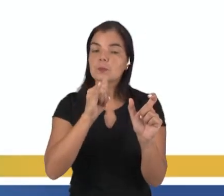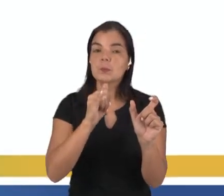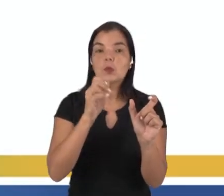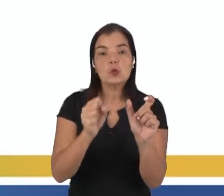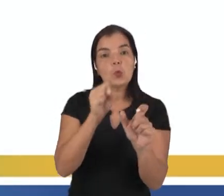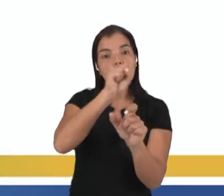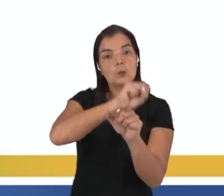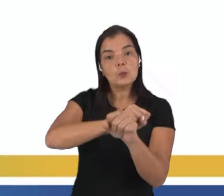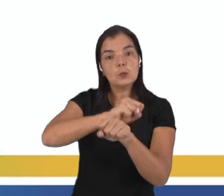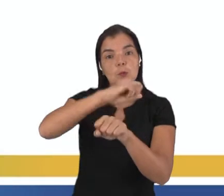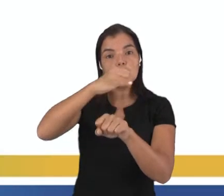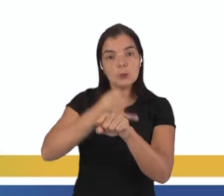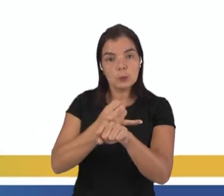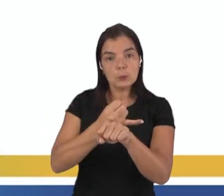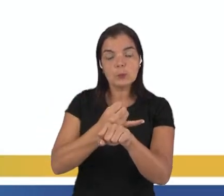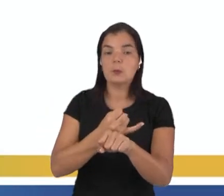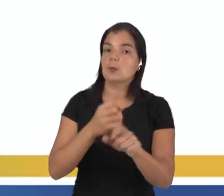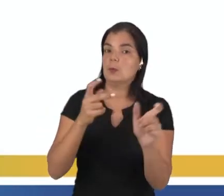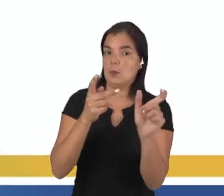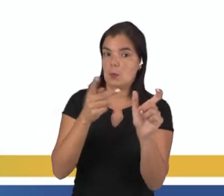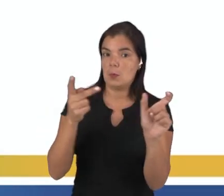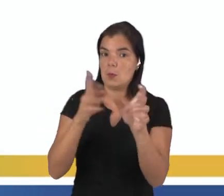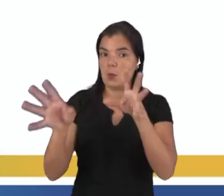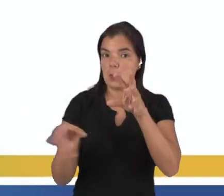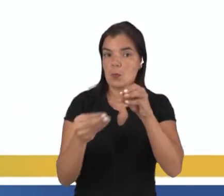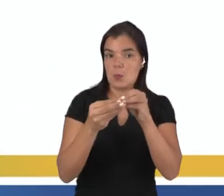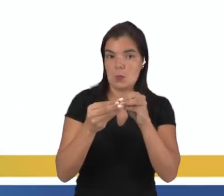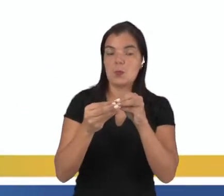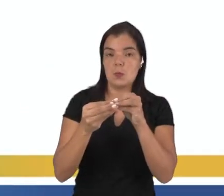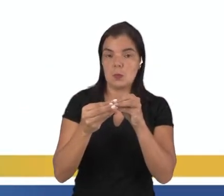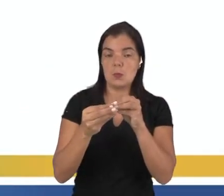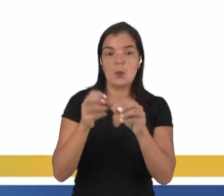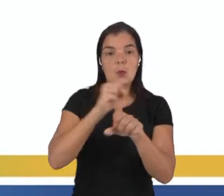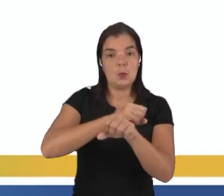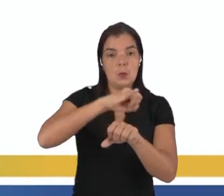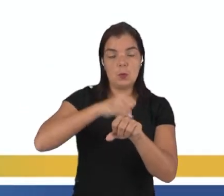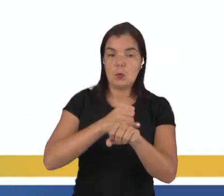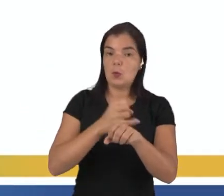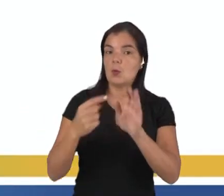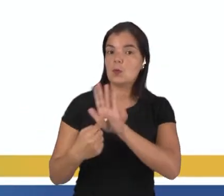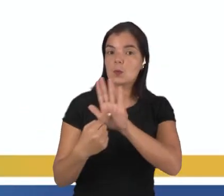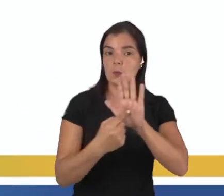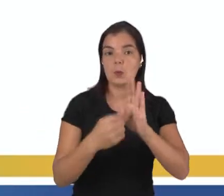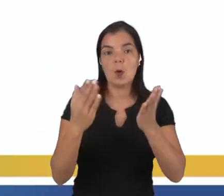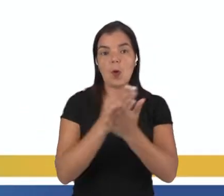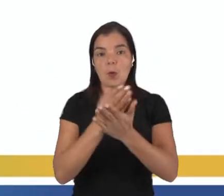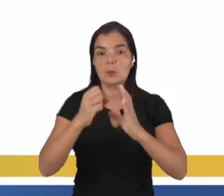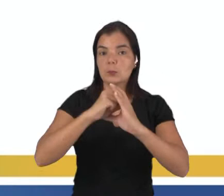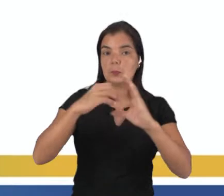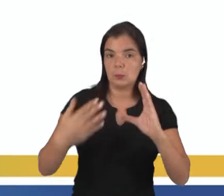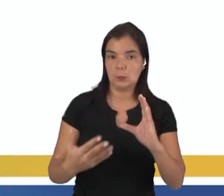sujeito da oração. O predicado, ele completa o sentido do sujeito, indicando alguma característica.